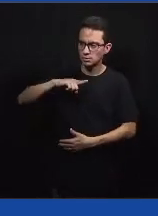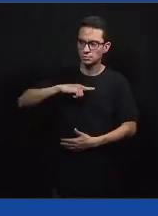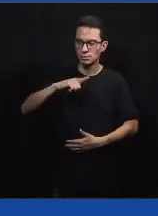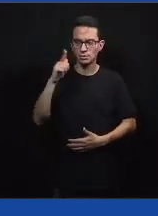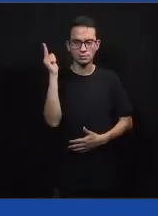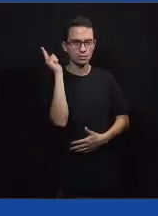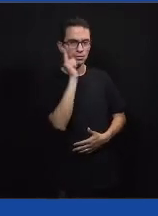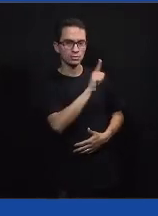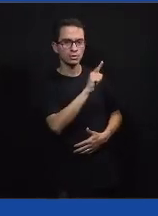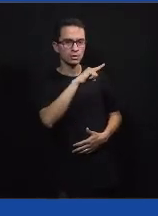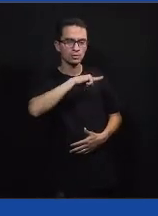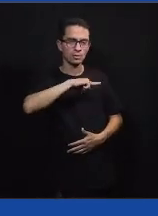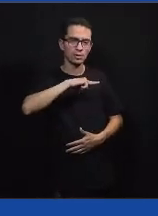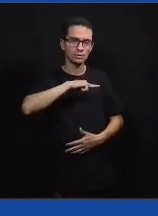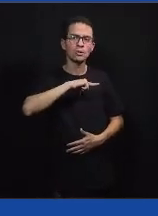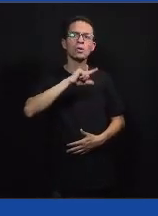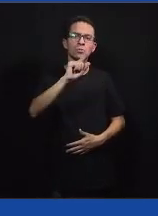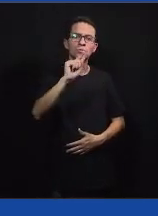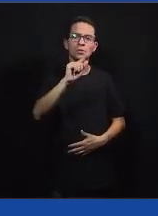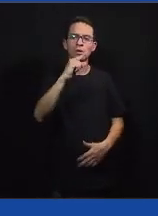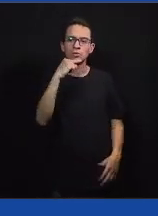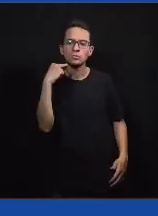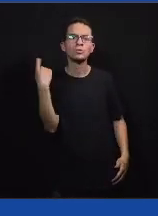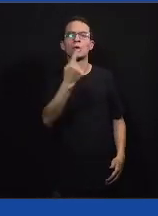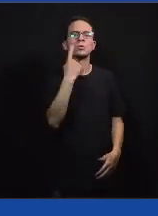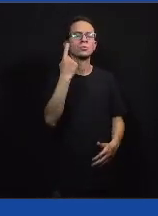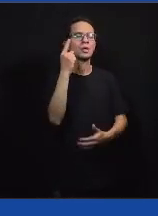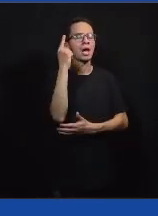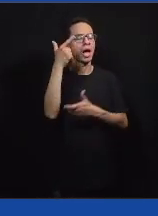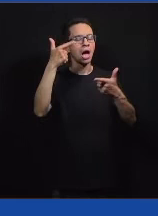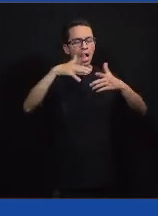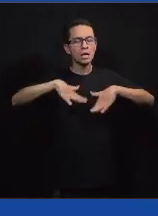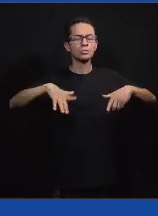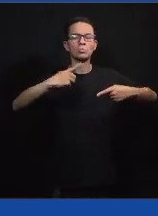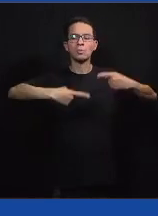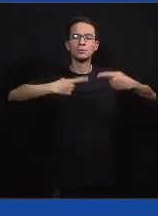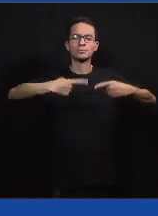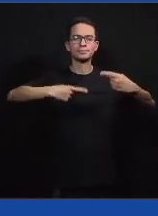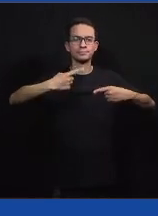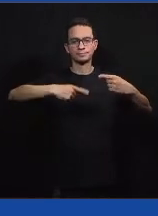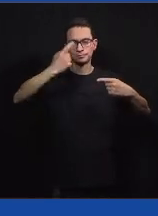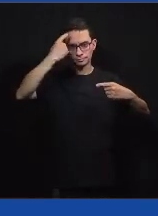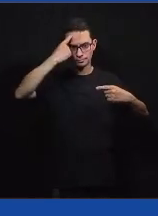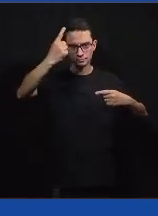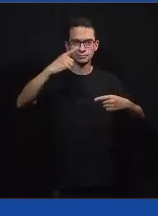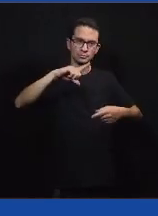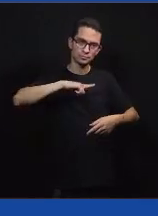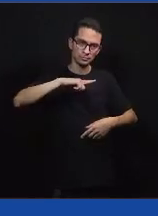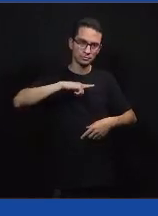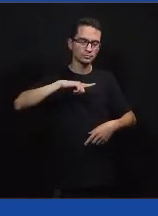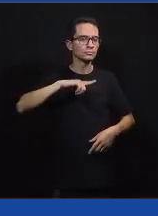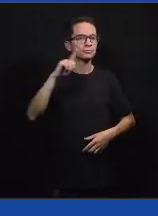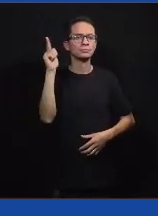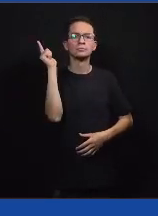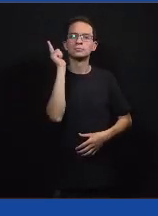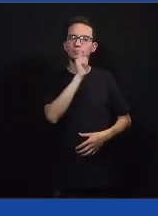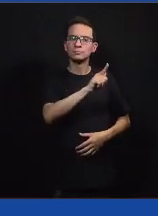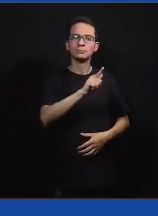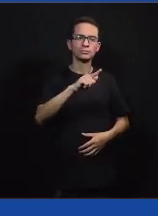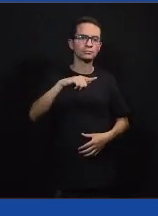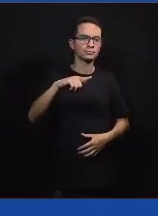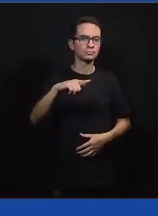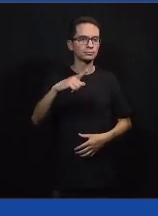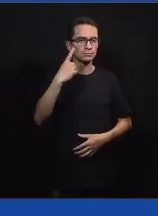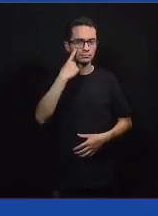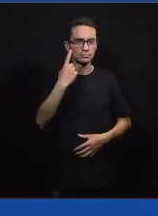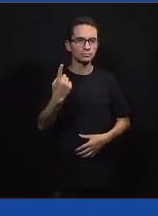aconteceu no grupo que a revitalização de uma praça pública olha aqui presente onde ainda a gente tem mente apresentar para a